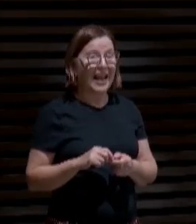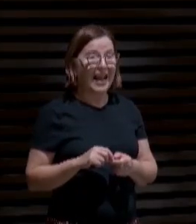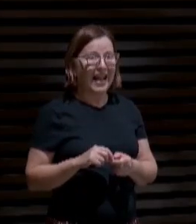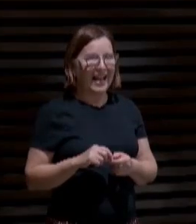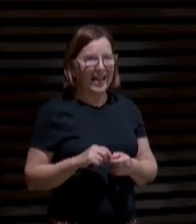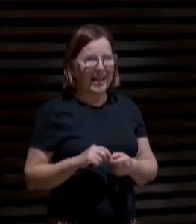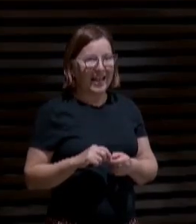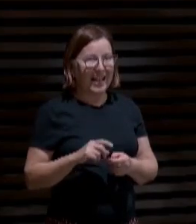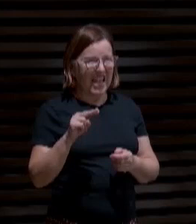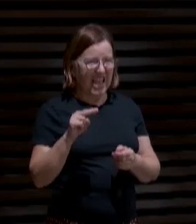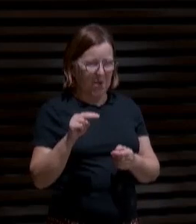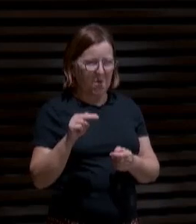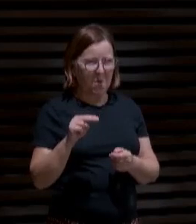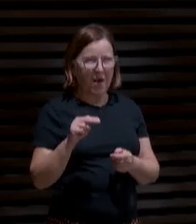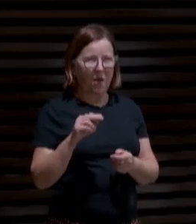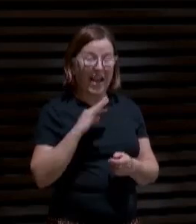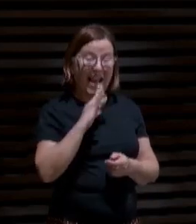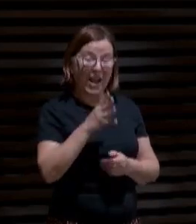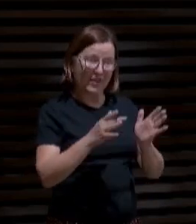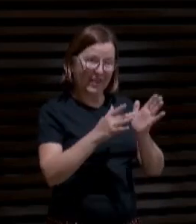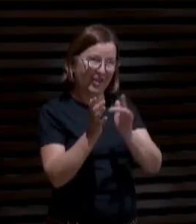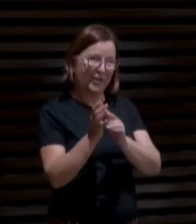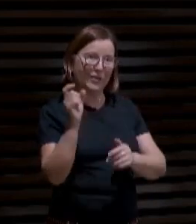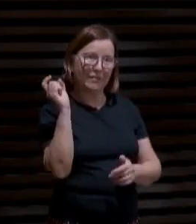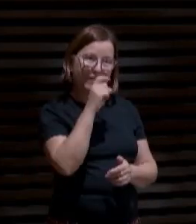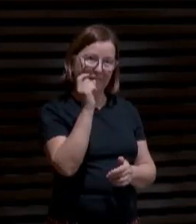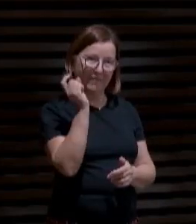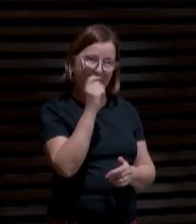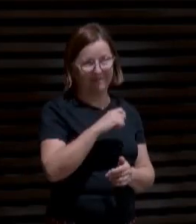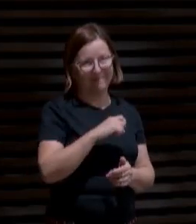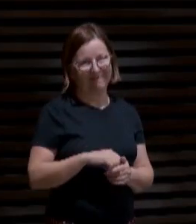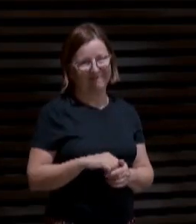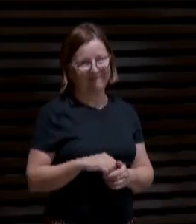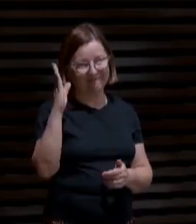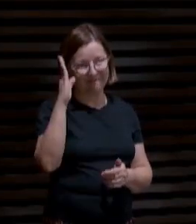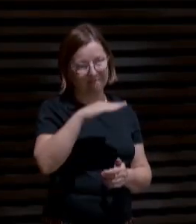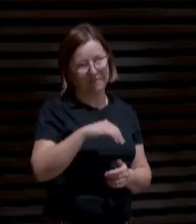modus operandi da atualidade, malfeitor.